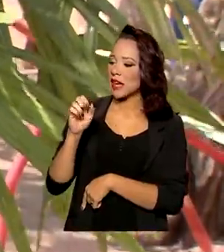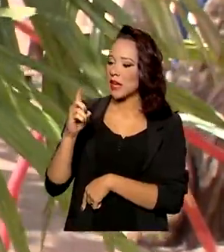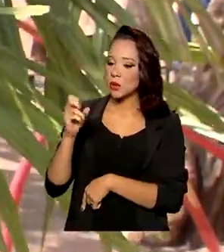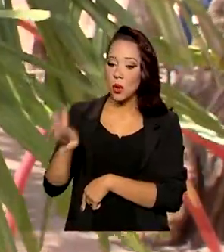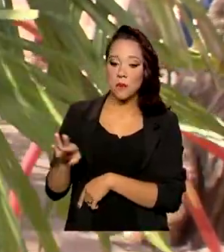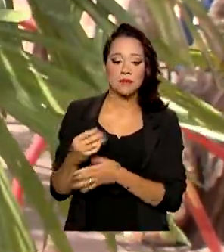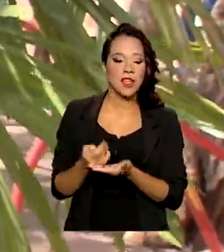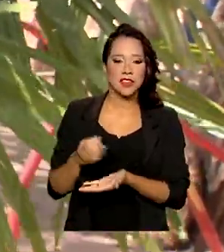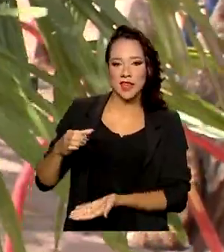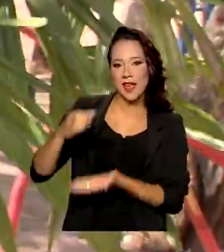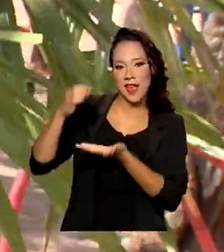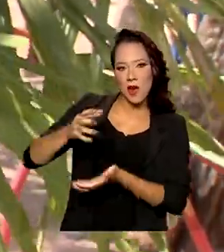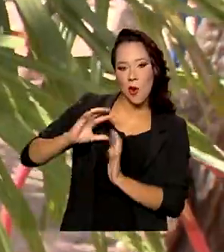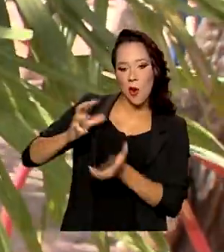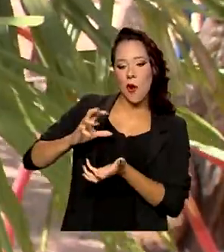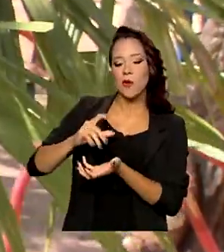a gente tá aqui tomando uma água de coco para dar uma hidratada